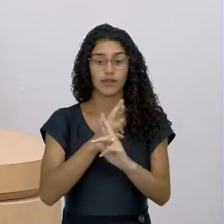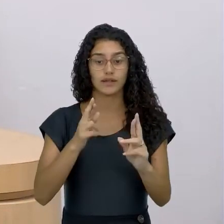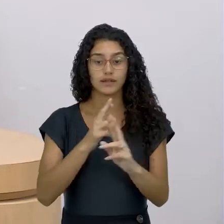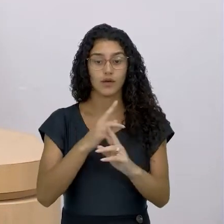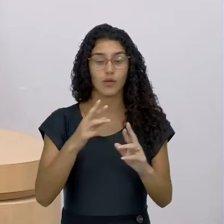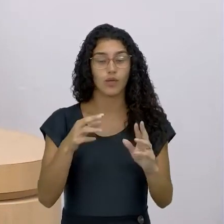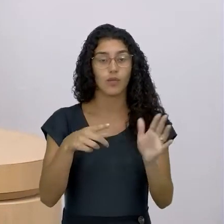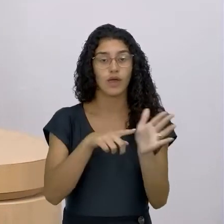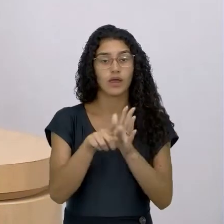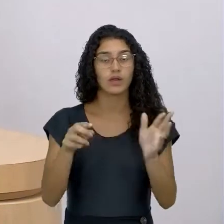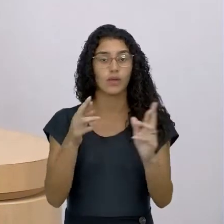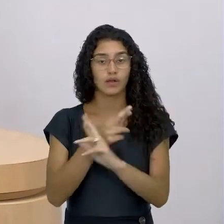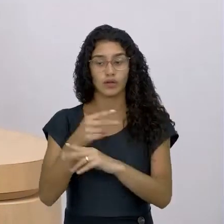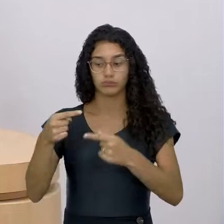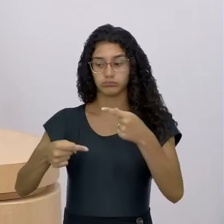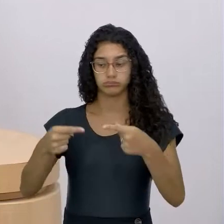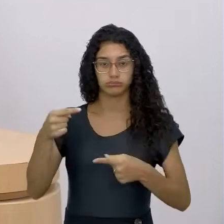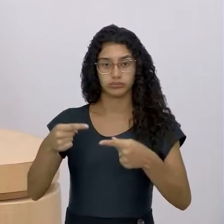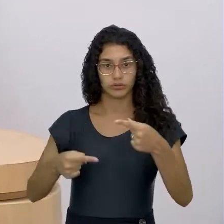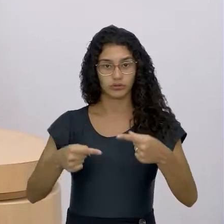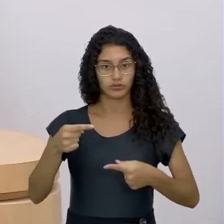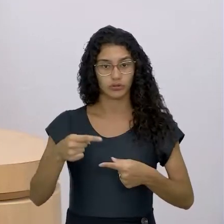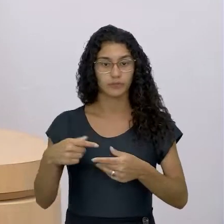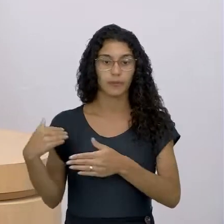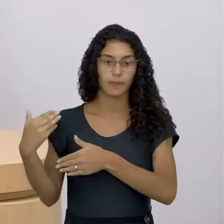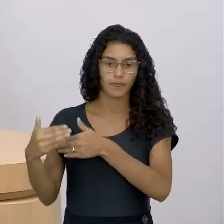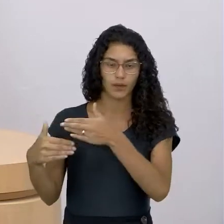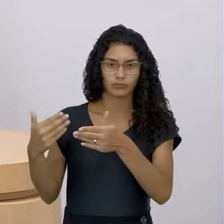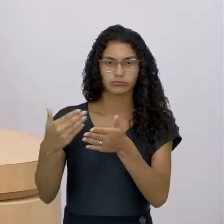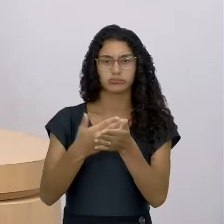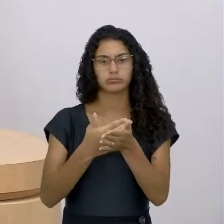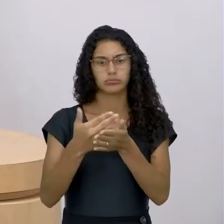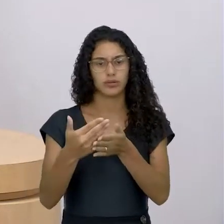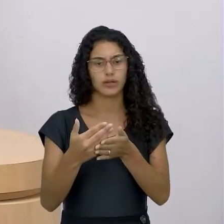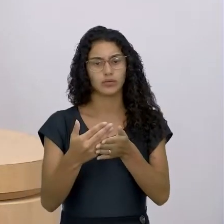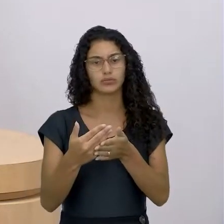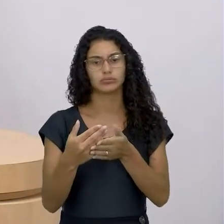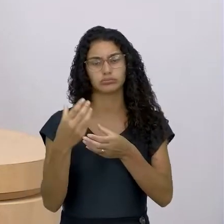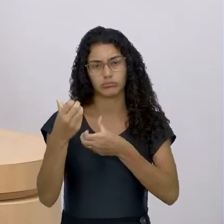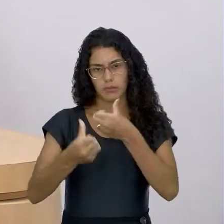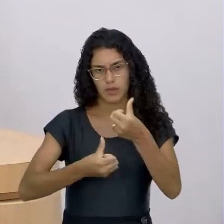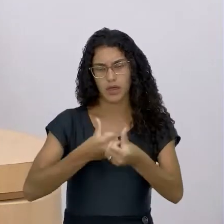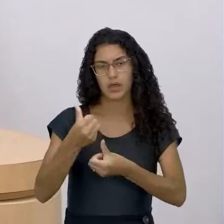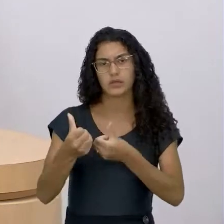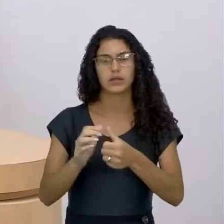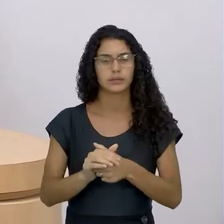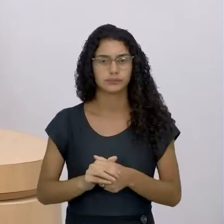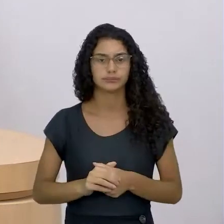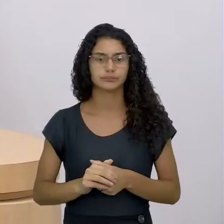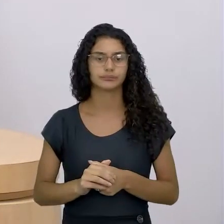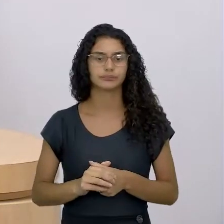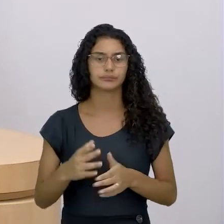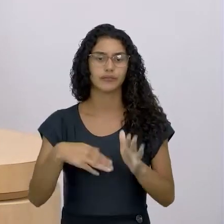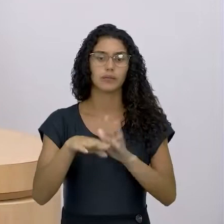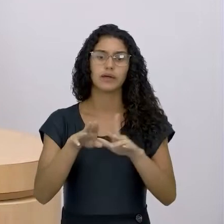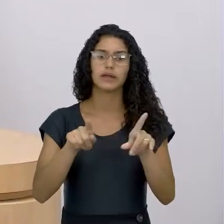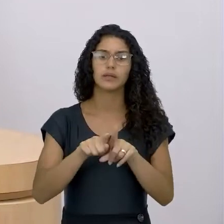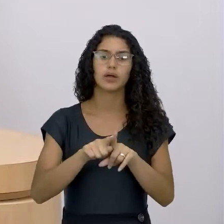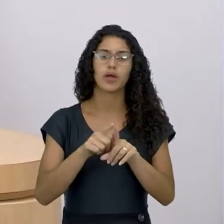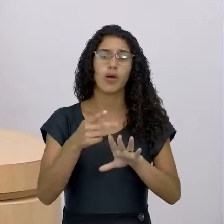questões relacionadas à política, desde o começo desse semestre, né? Mas com